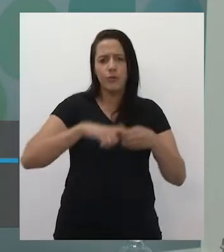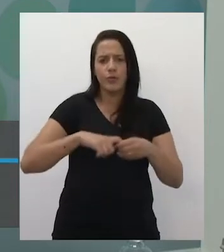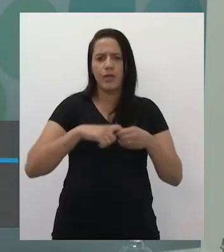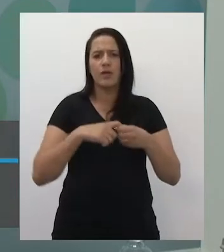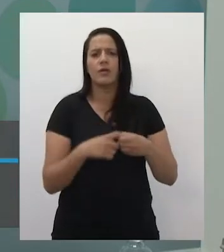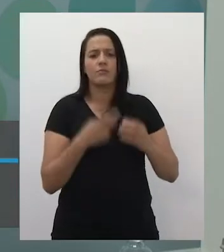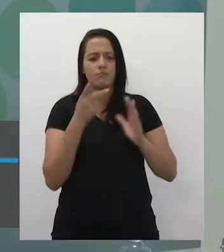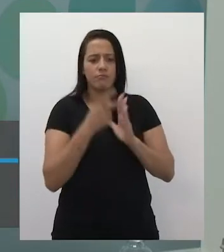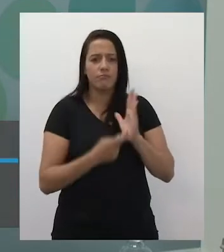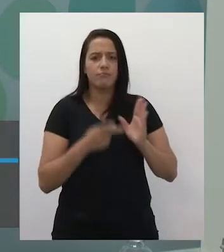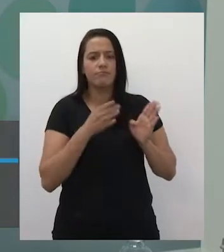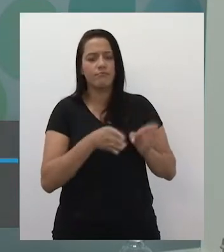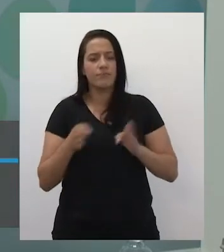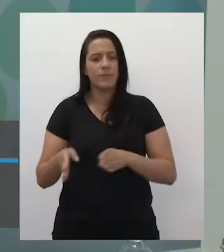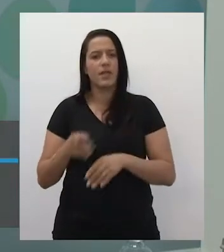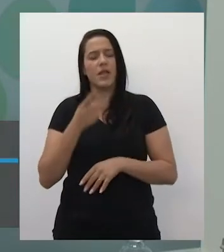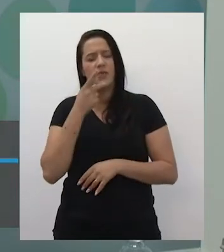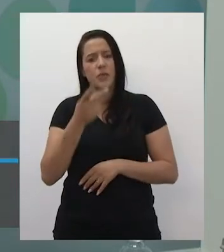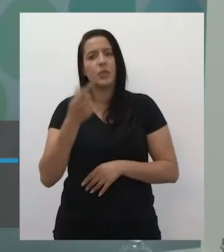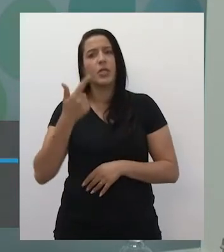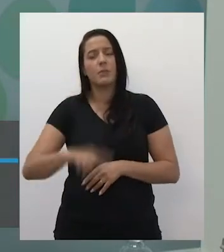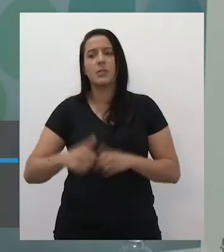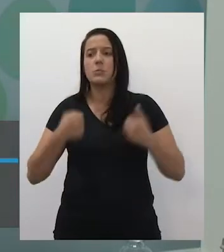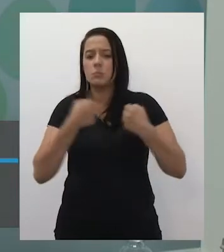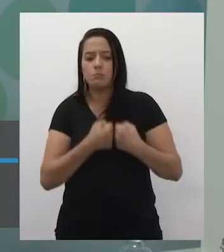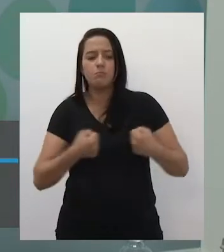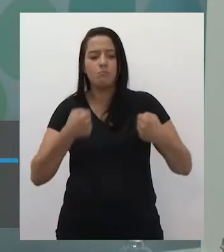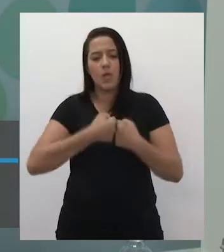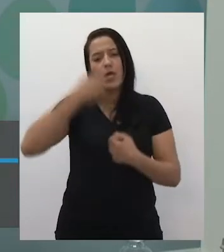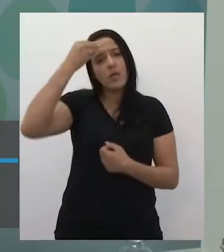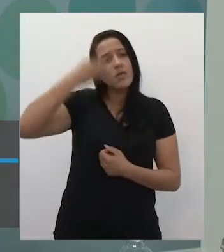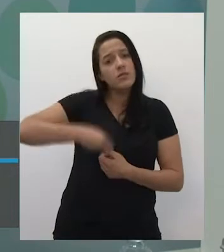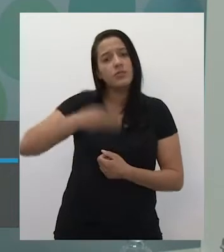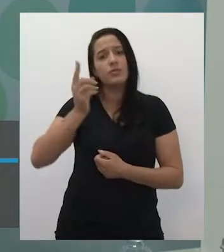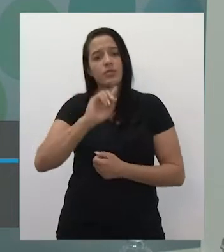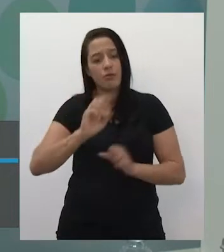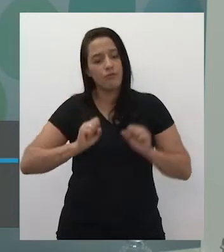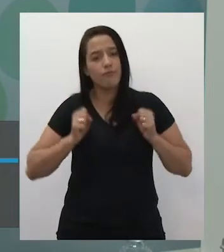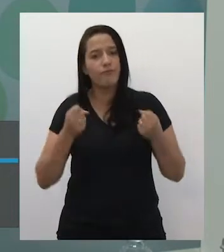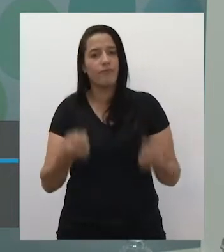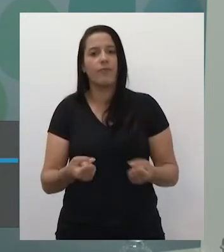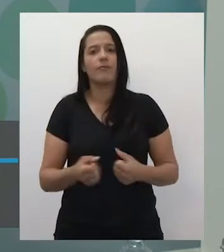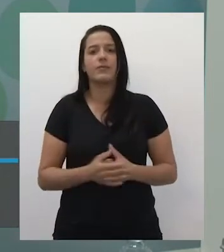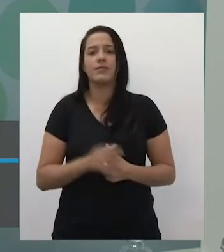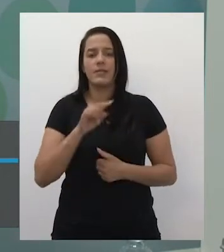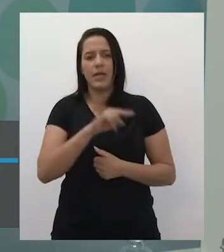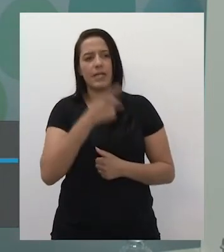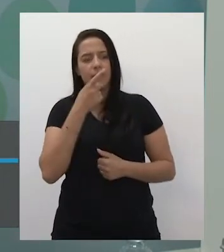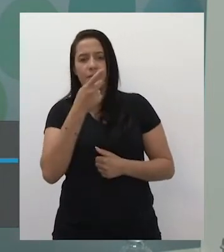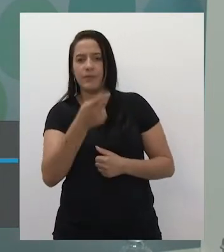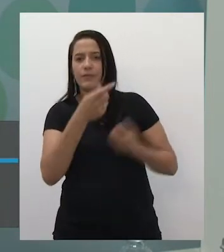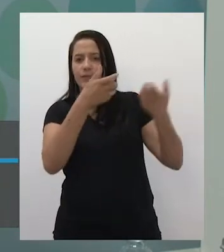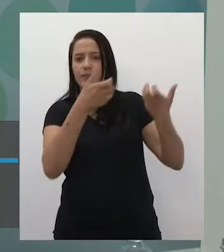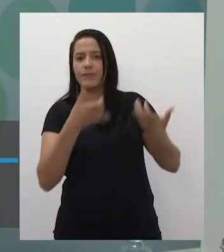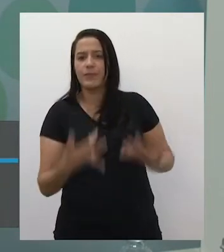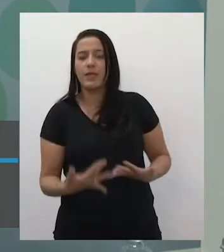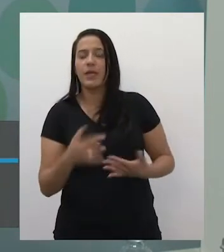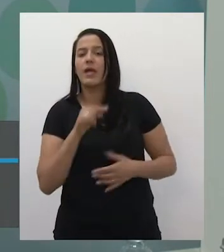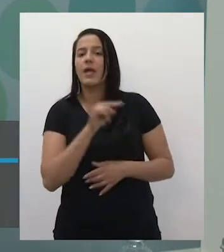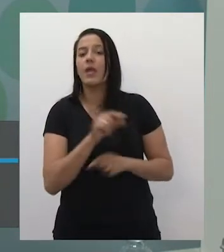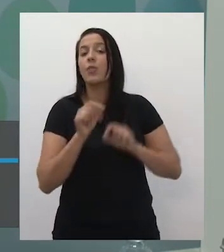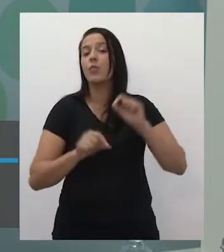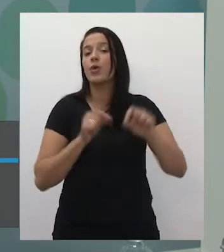mesmo, viu, Deise? Muito obrigada por compartilhar com a gente aí a sua vivência. Ana, a Deise, ela traz também,